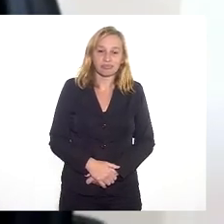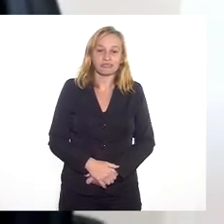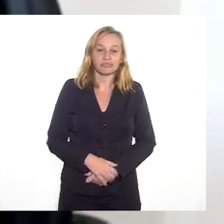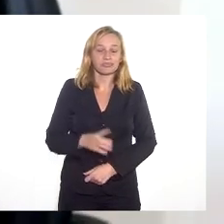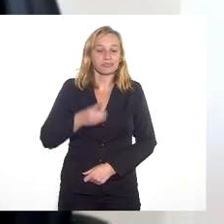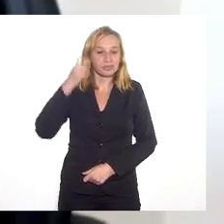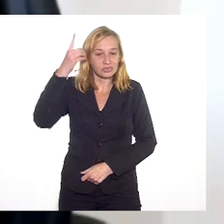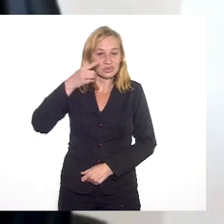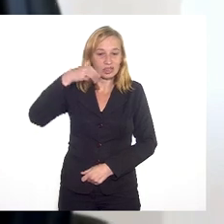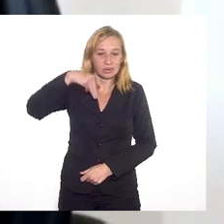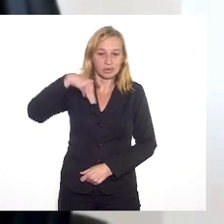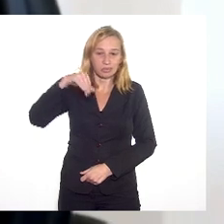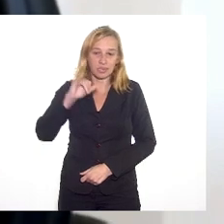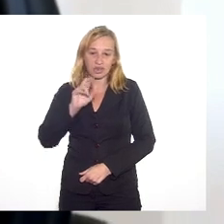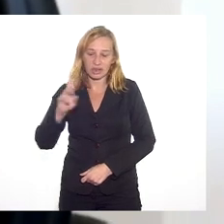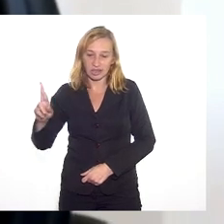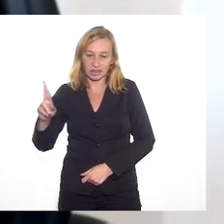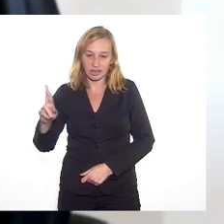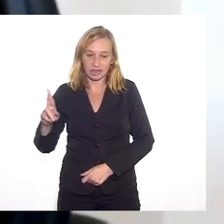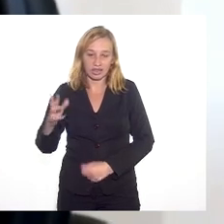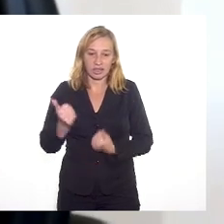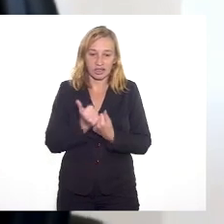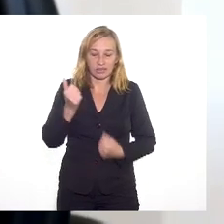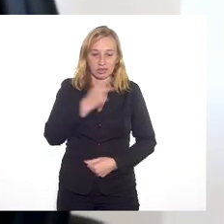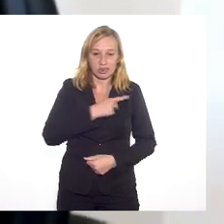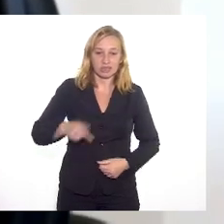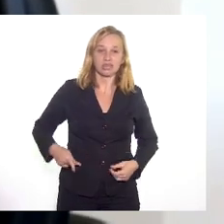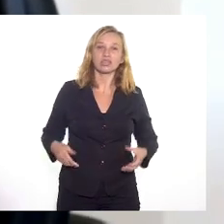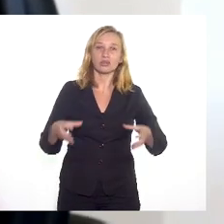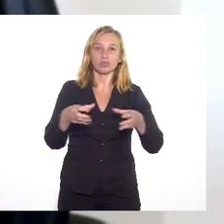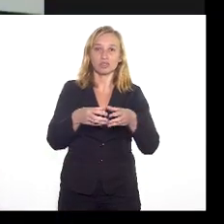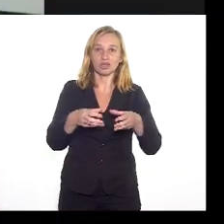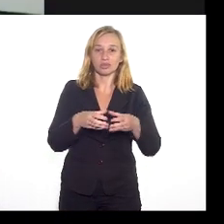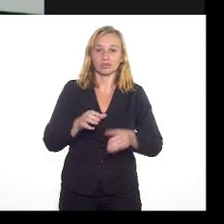Marcos Miller, vice-presidente da comissão.